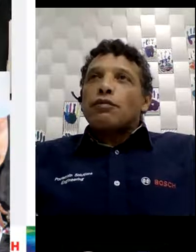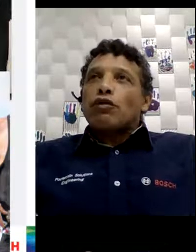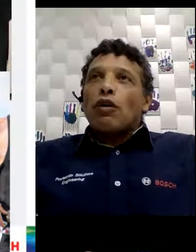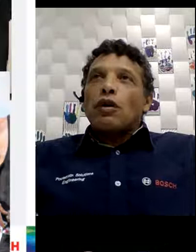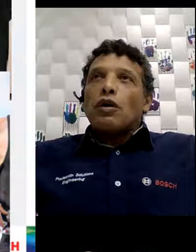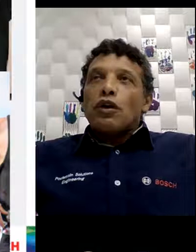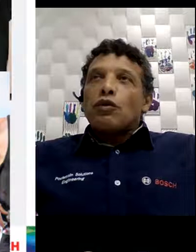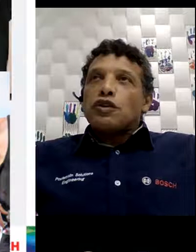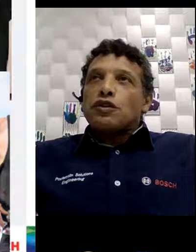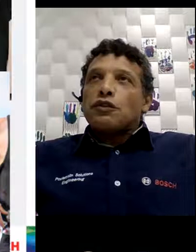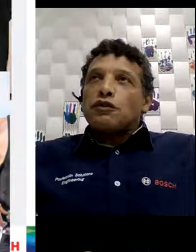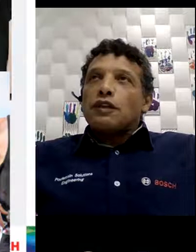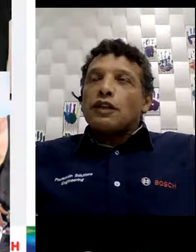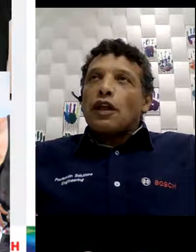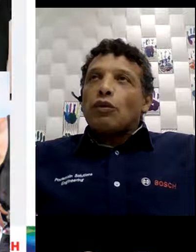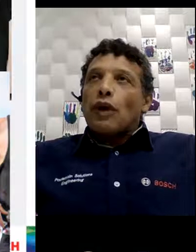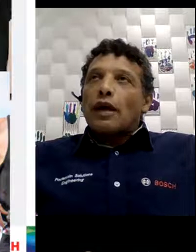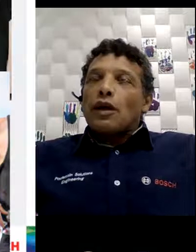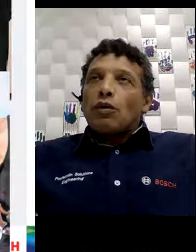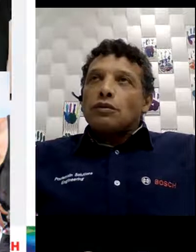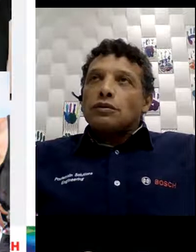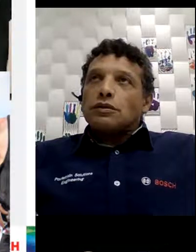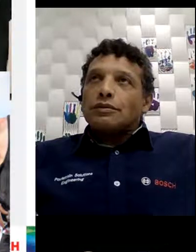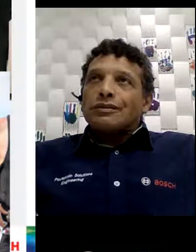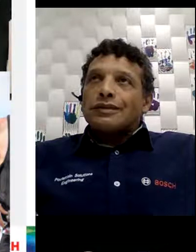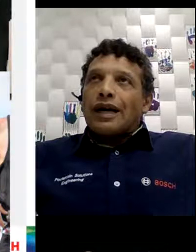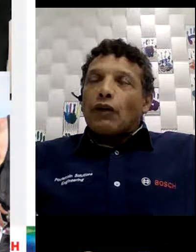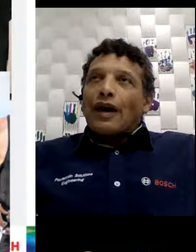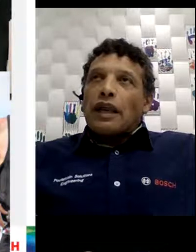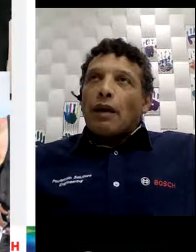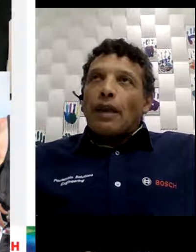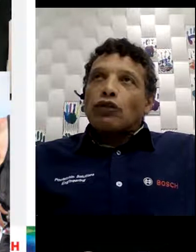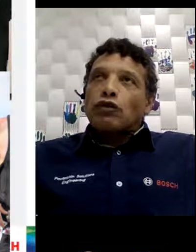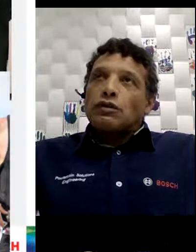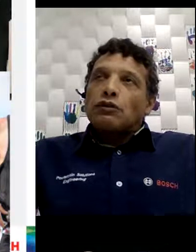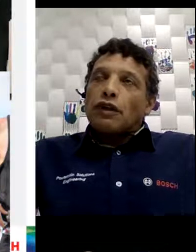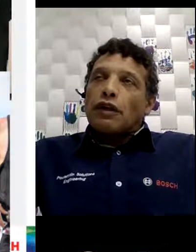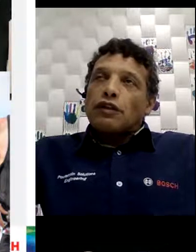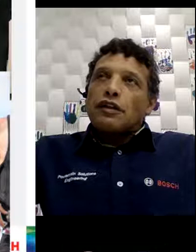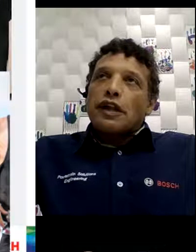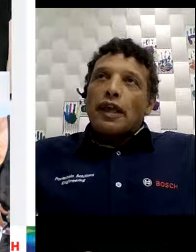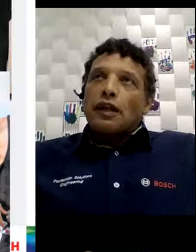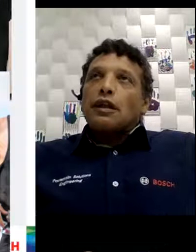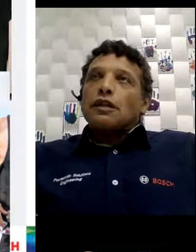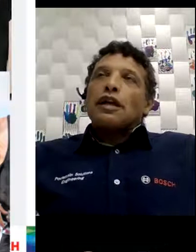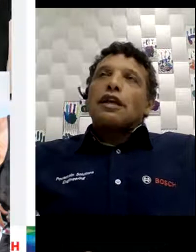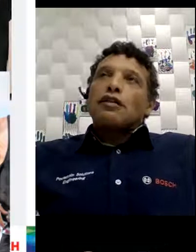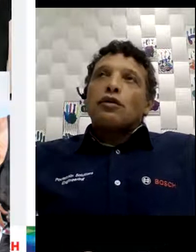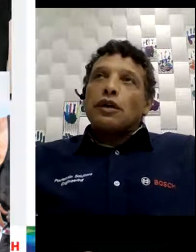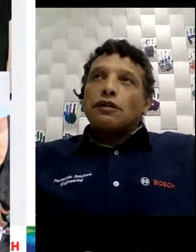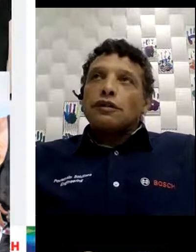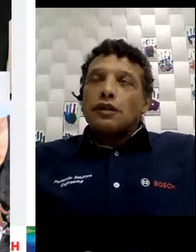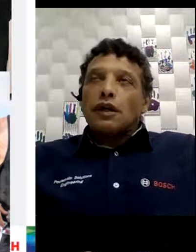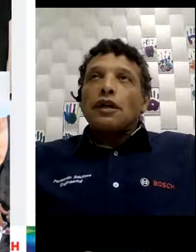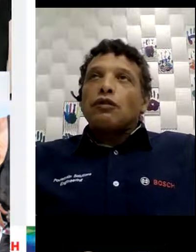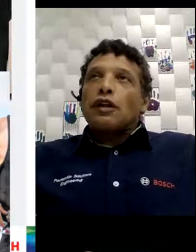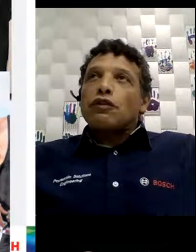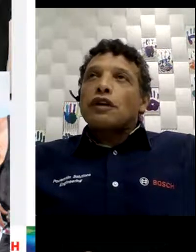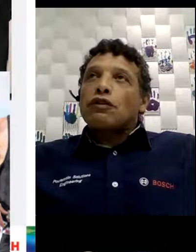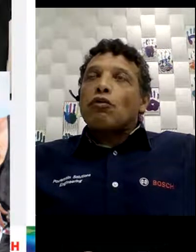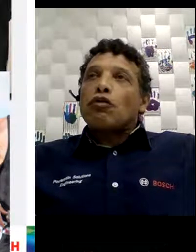para vocês, pessoal, tem objetivo de vida, tem um alinhamento O que vocês querem daqui a 5 anos?